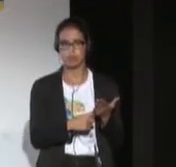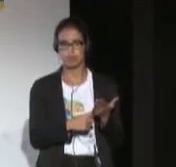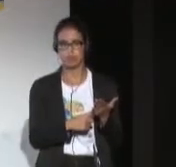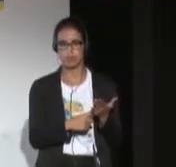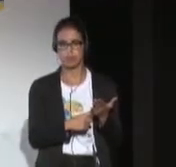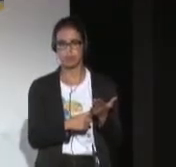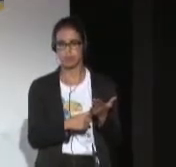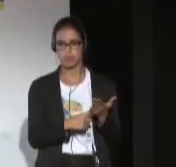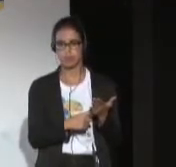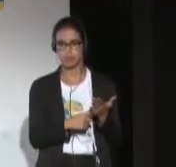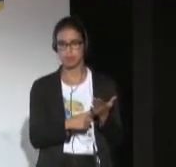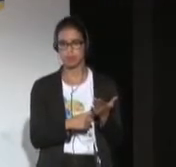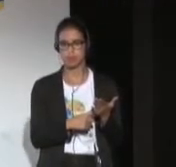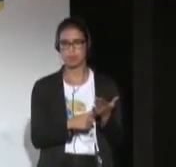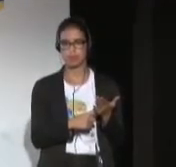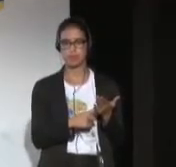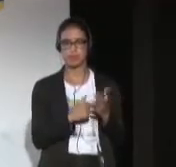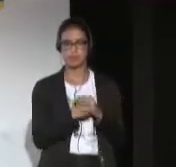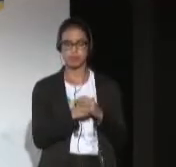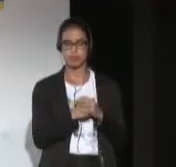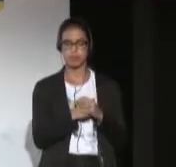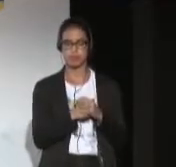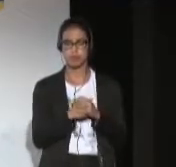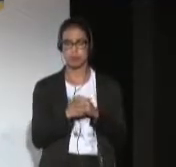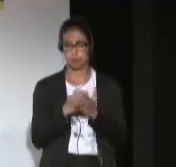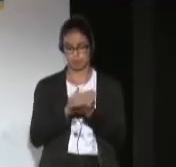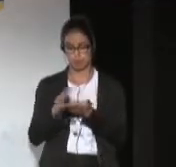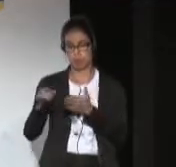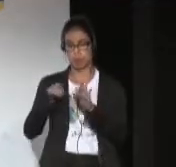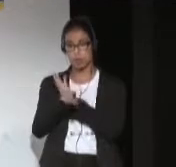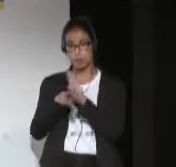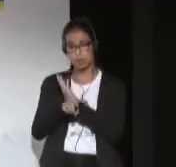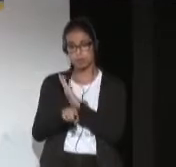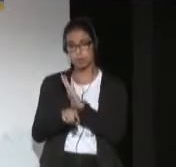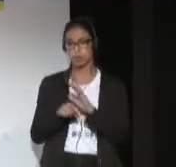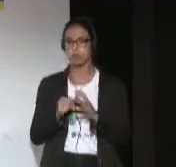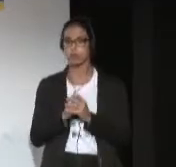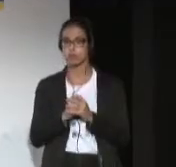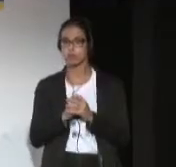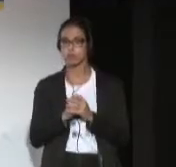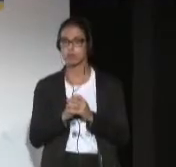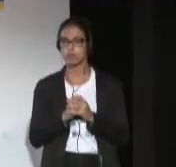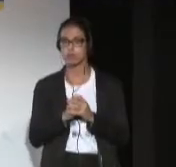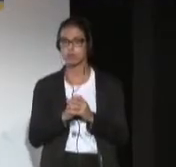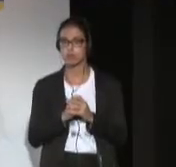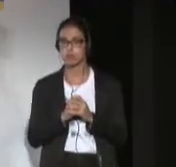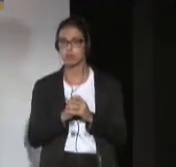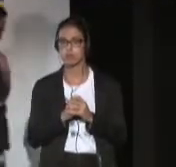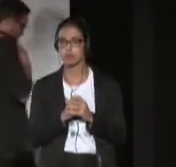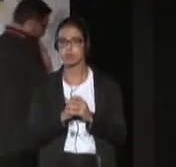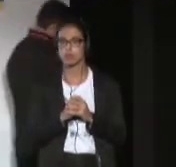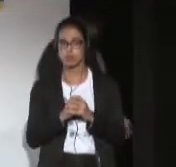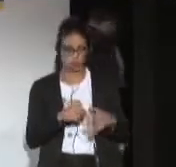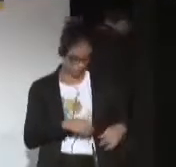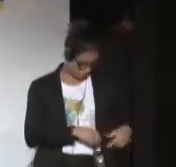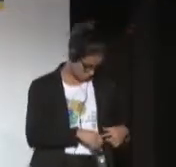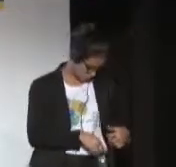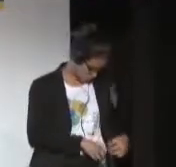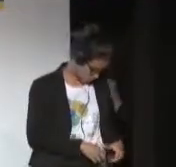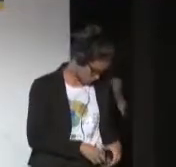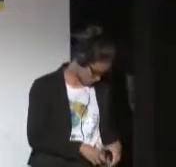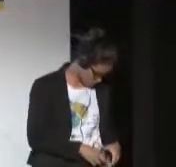forma. Tudo bem assim? Então, nós vamos começar nossas perguntas aqui. So you don't want us to be Brazilian, no